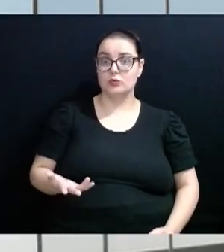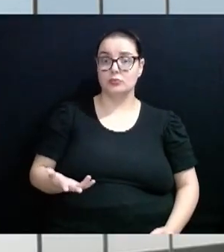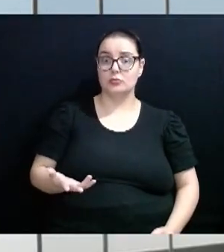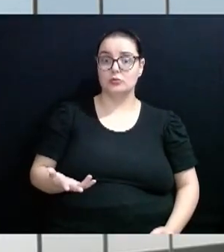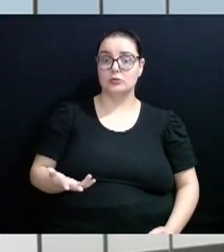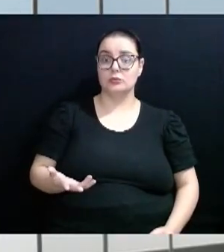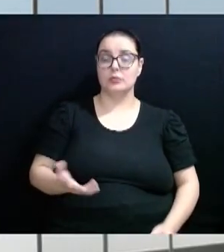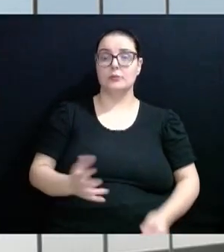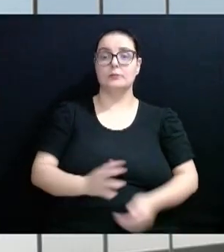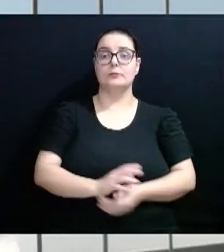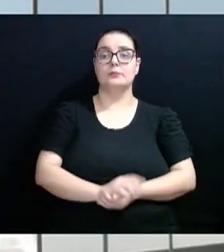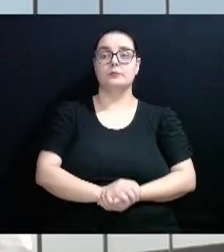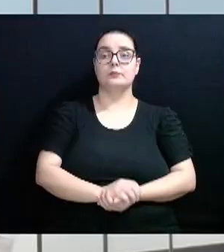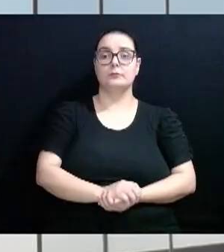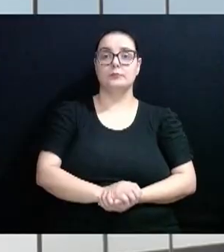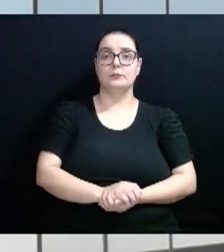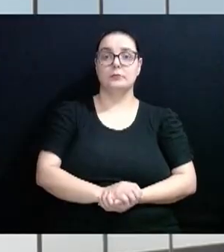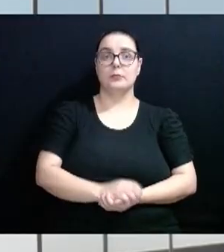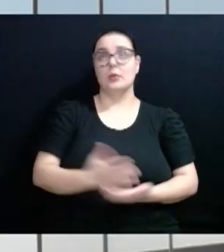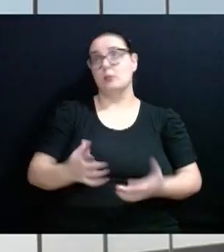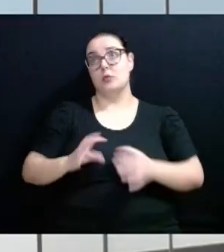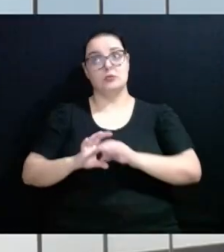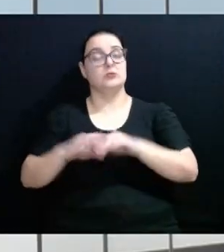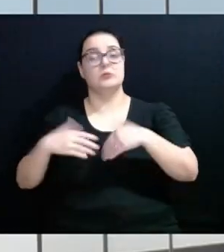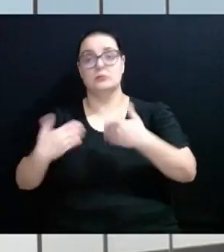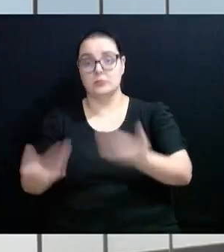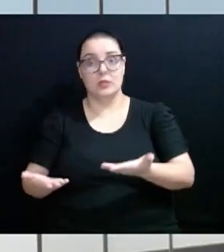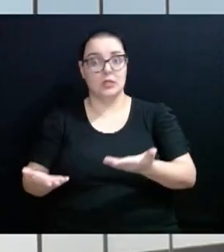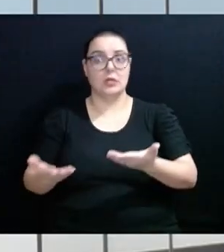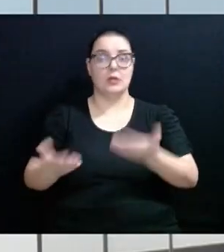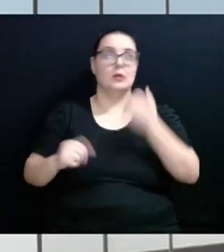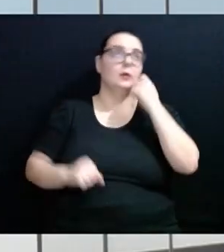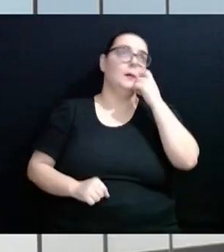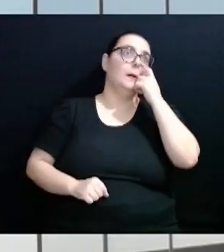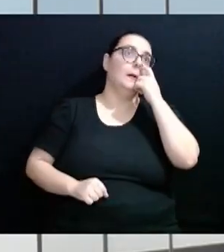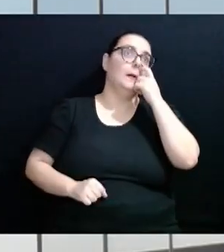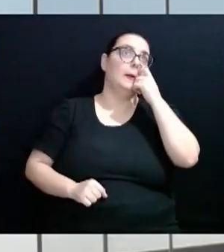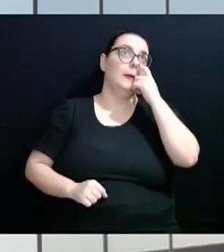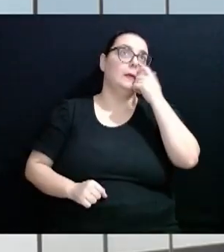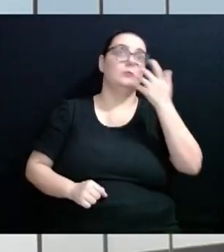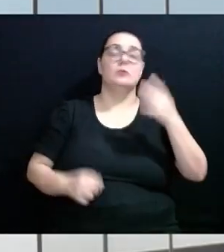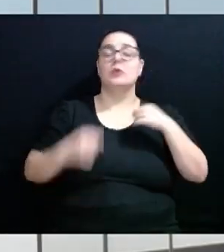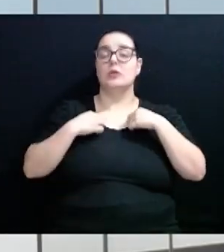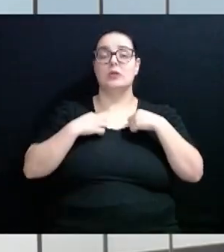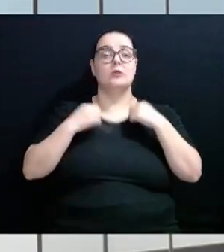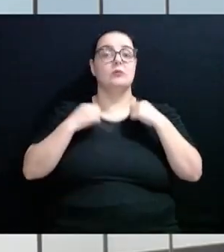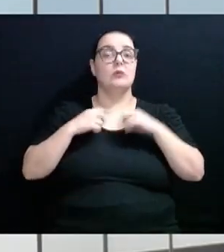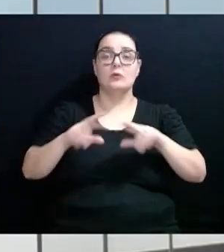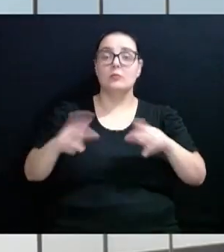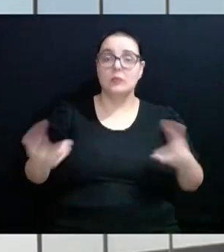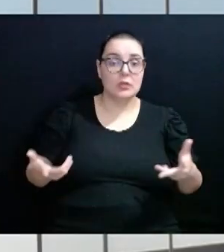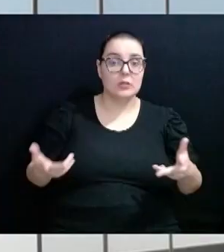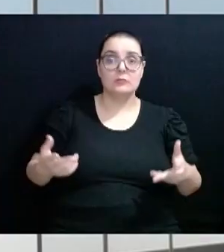benefícios que estão sendo concedidos, eu posso intervir em investimentos estrangeiros, eu posso, no limite, usar